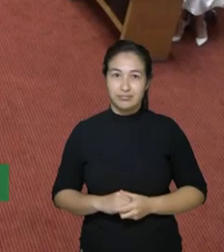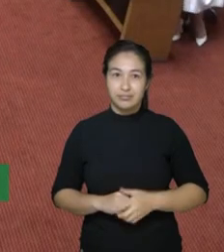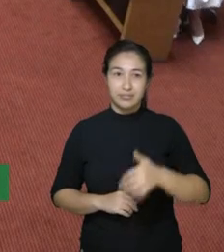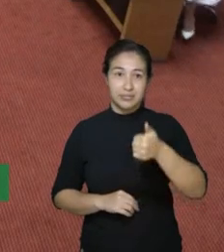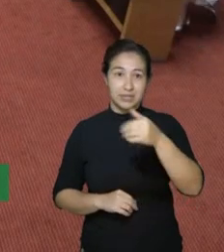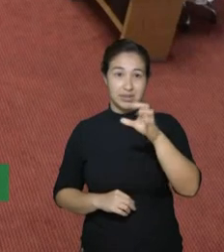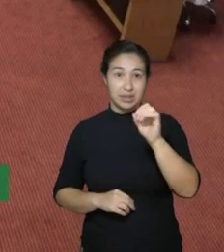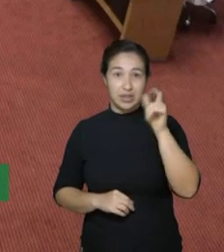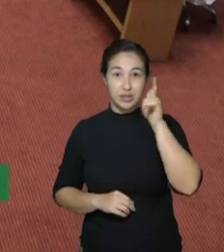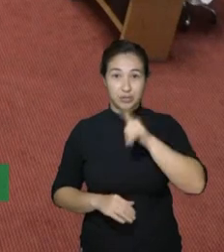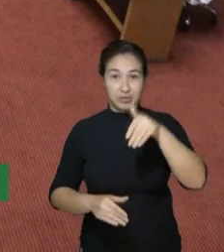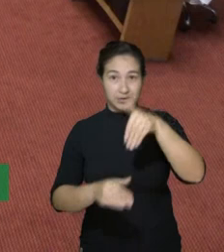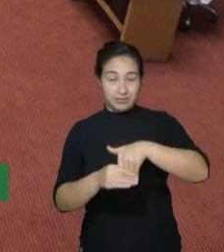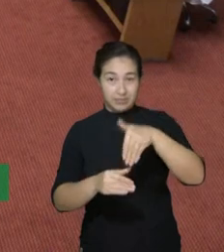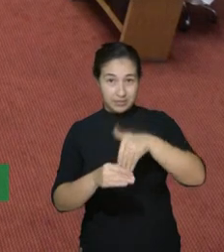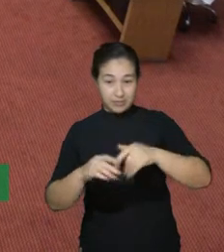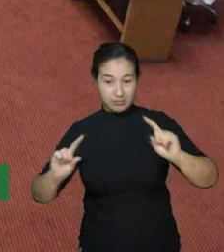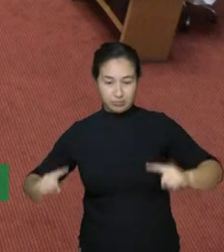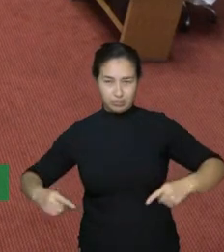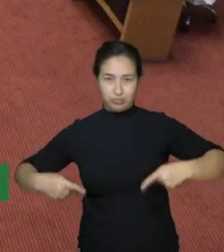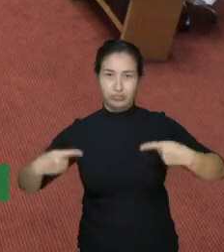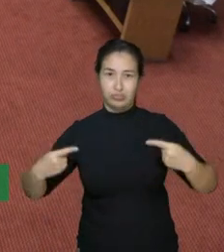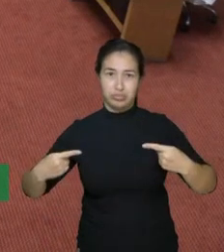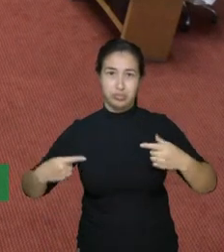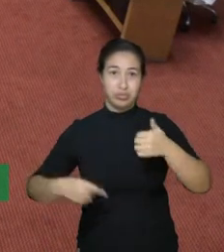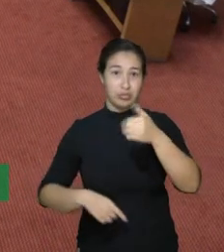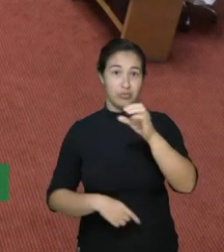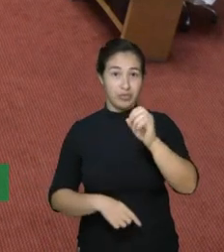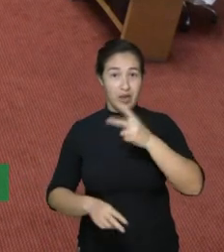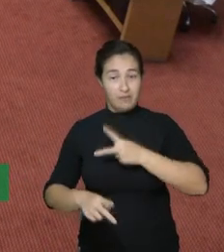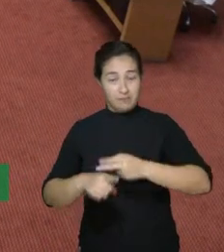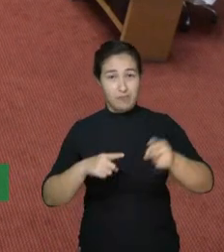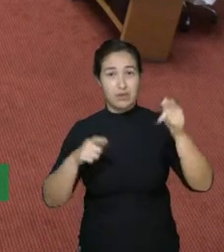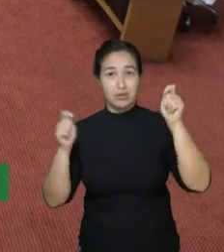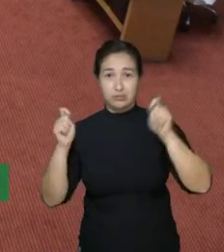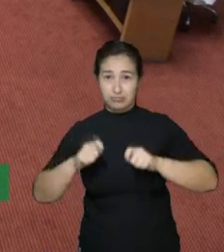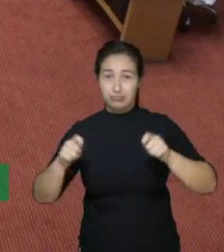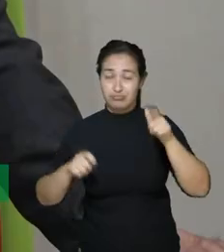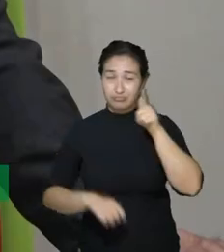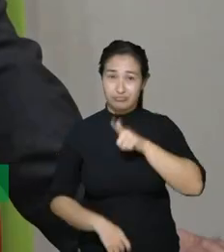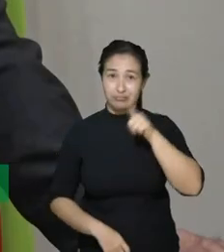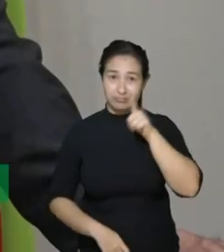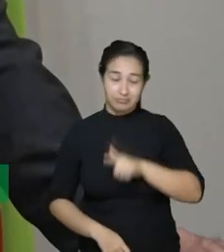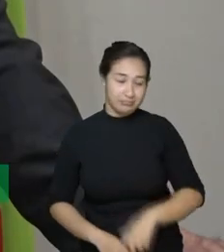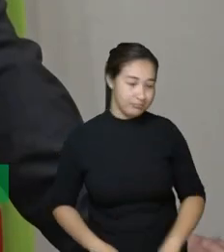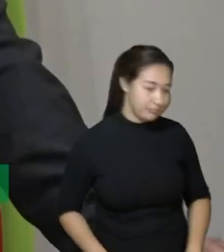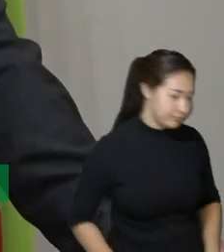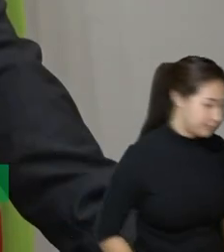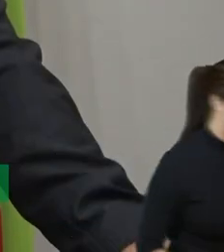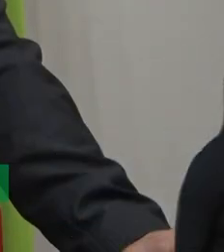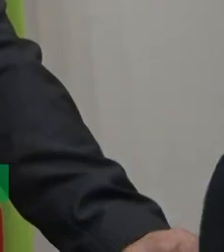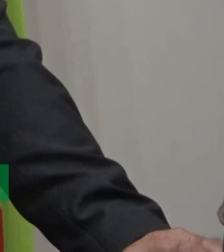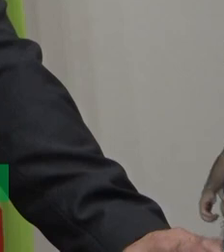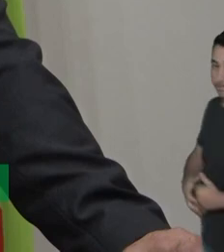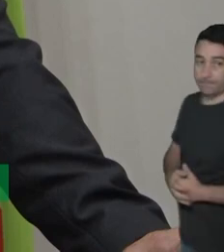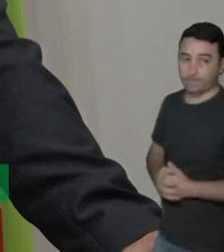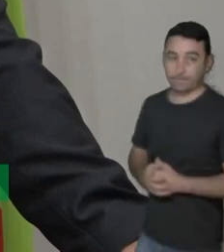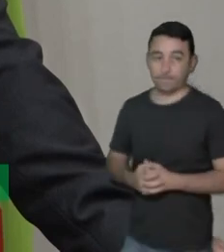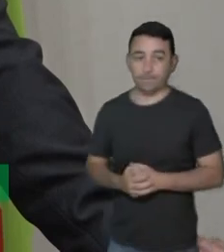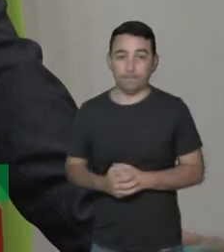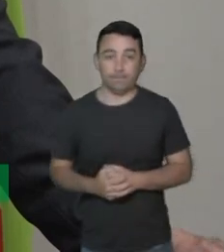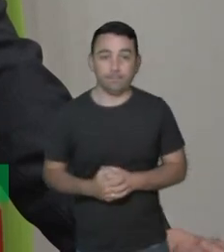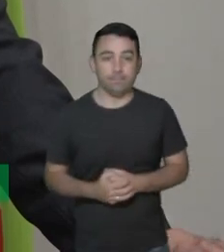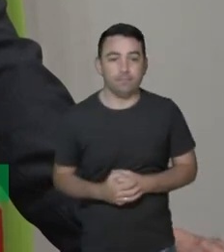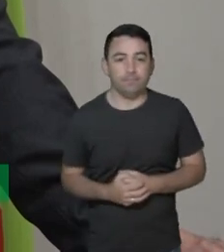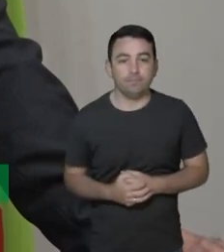10 eleições disputadas, as 10 ganha. Isso não me fez melhor que ninguém, não me